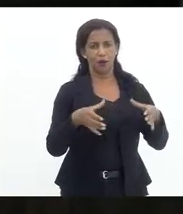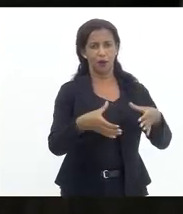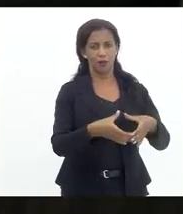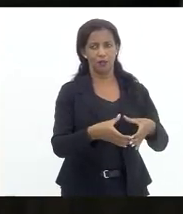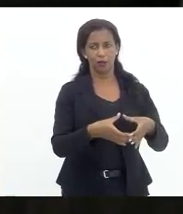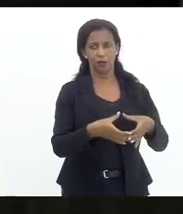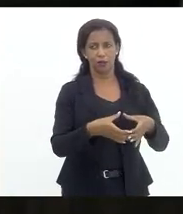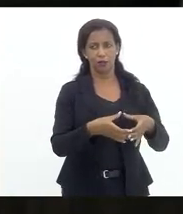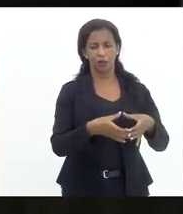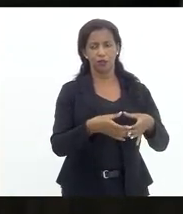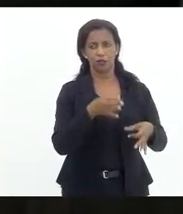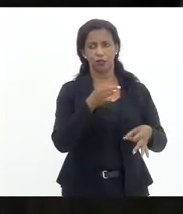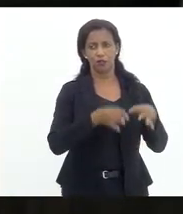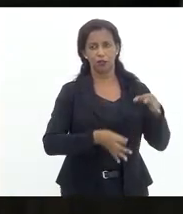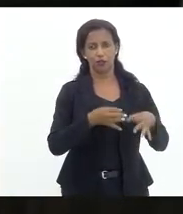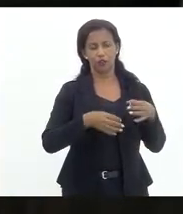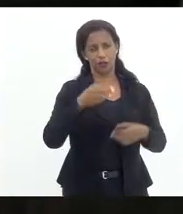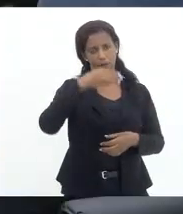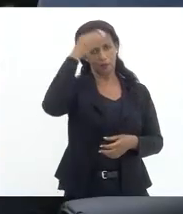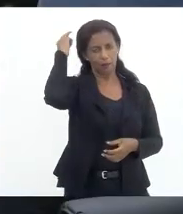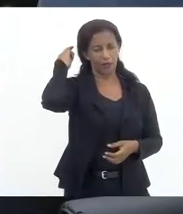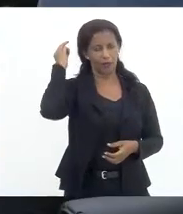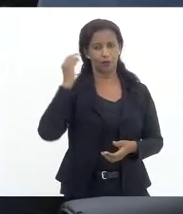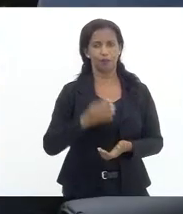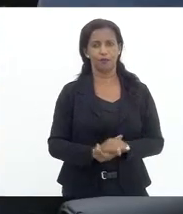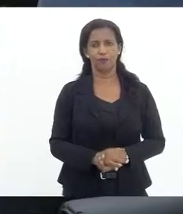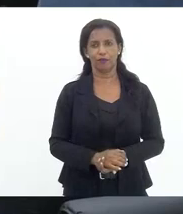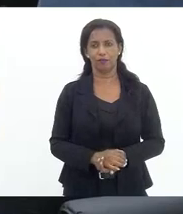Comissão de Constituição e Justiça, deputado Márcio Pacheco.